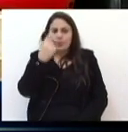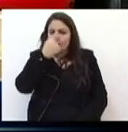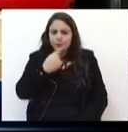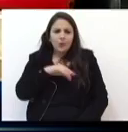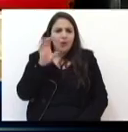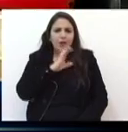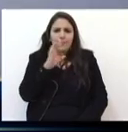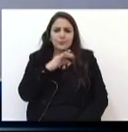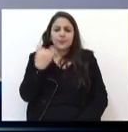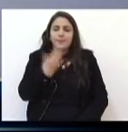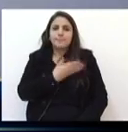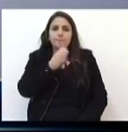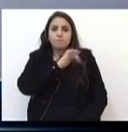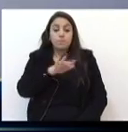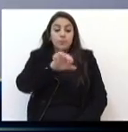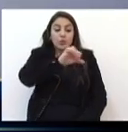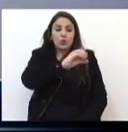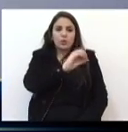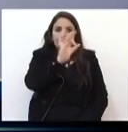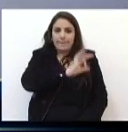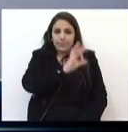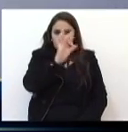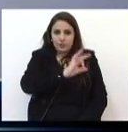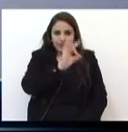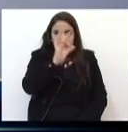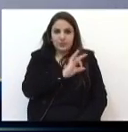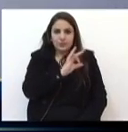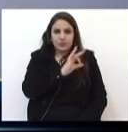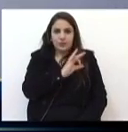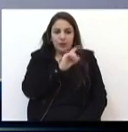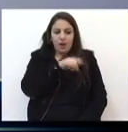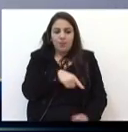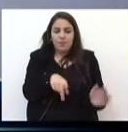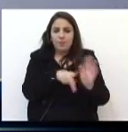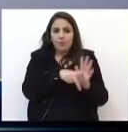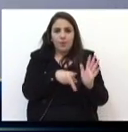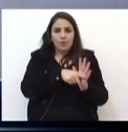Perfil rápido assim dos nossos alunos, 90% deles